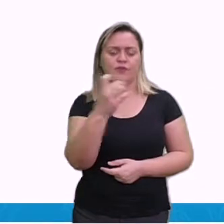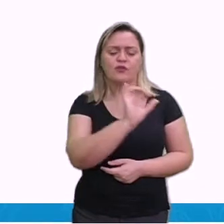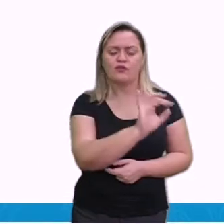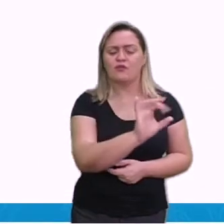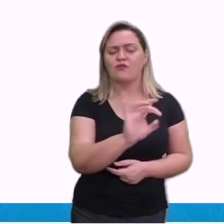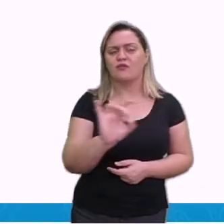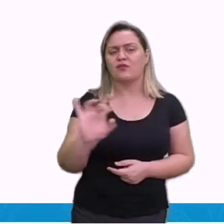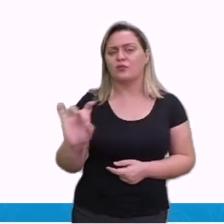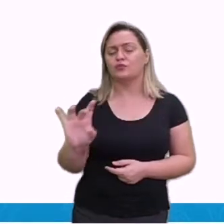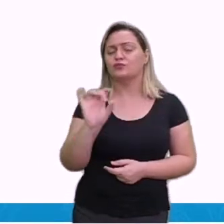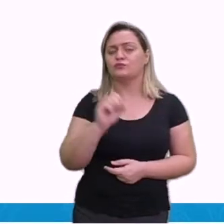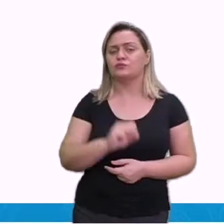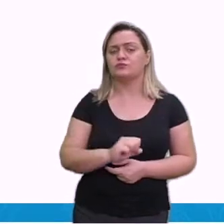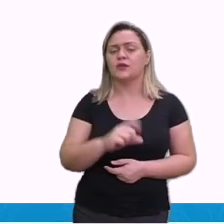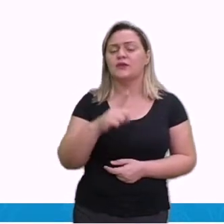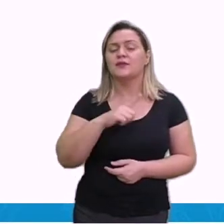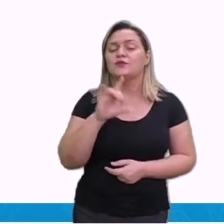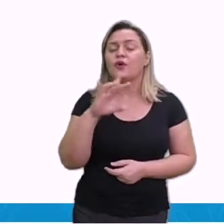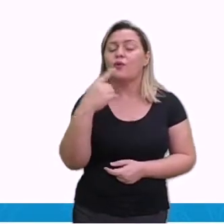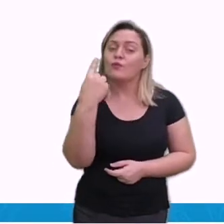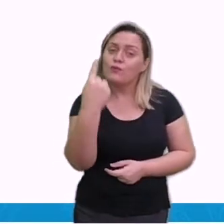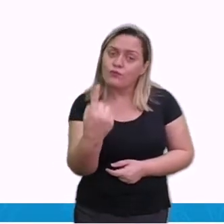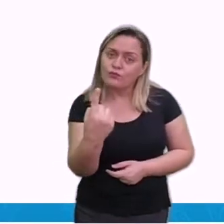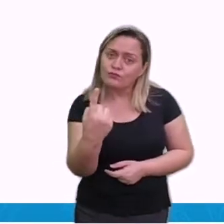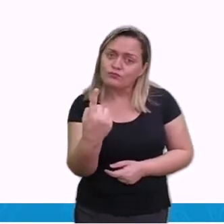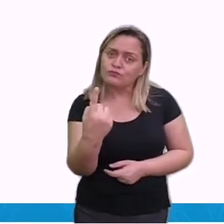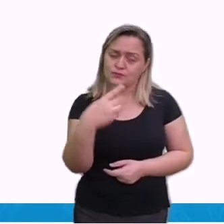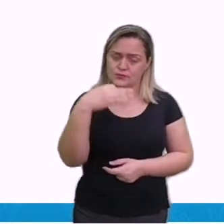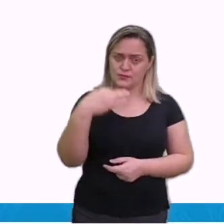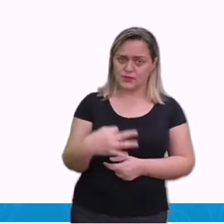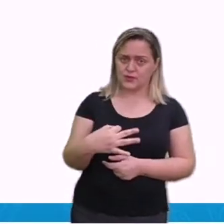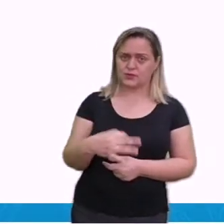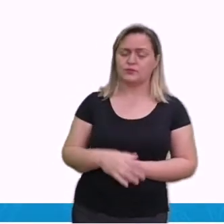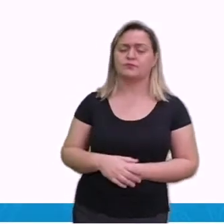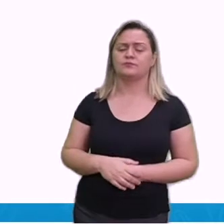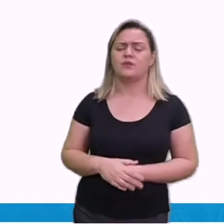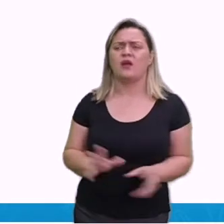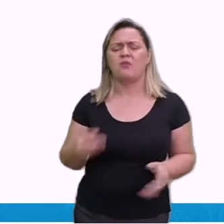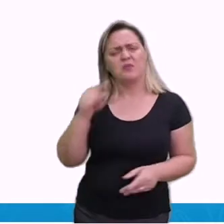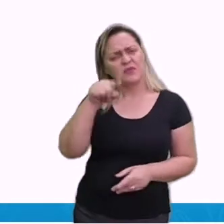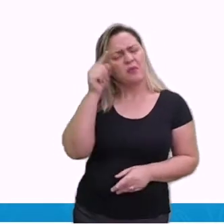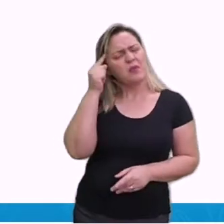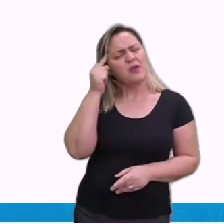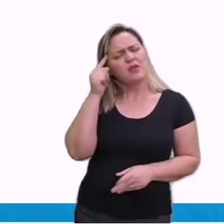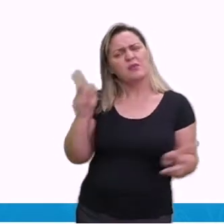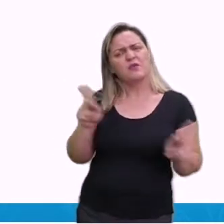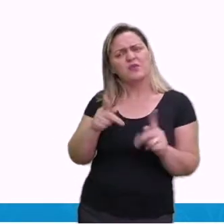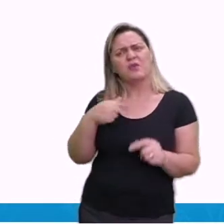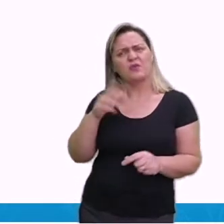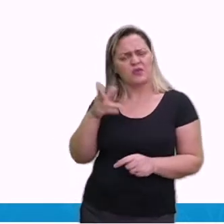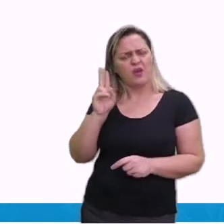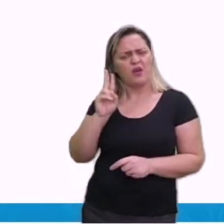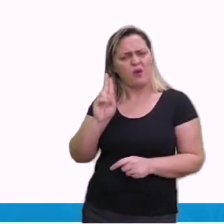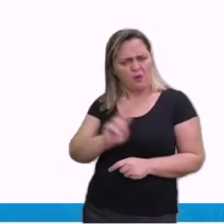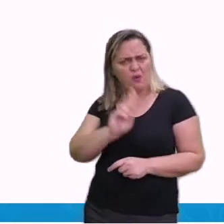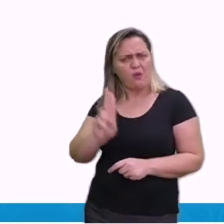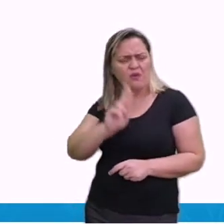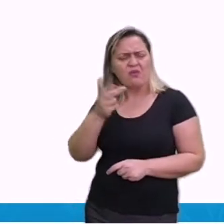que eu falei aqui. Professora, eu já uso o singular normalmente no dia a dia, na minha vida? Claro. O